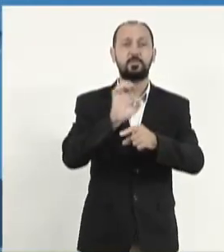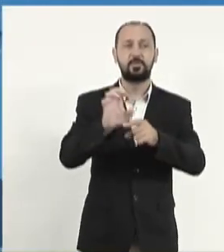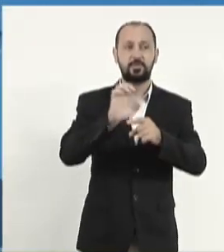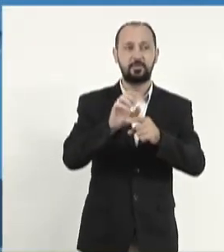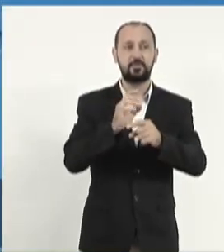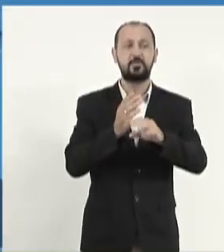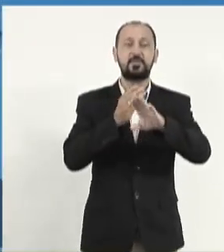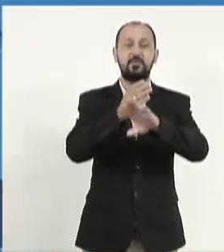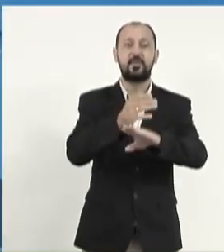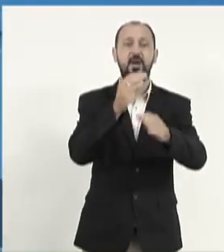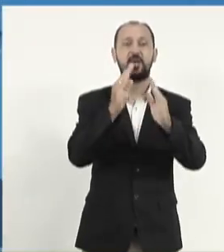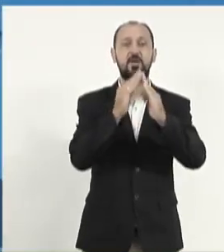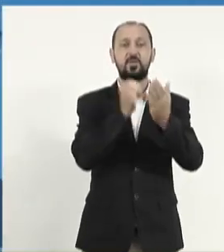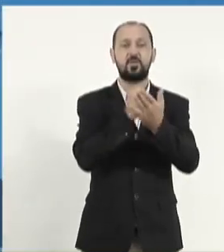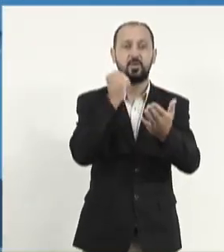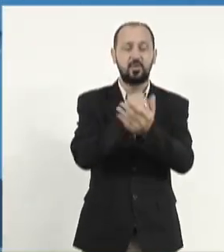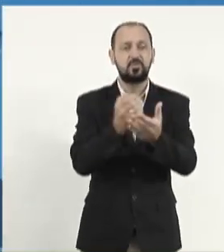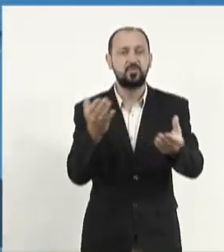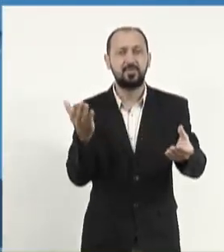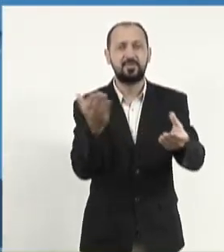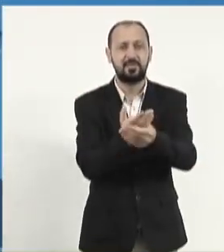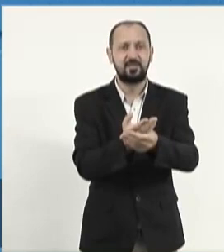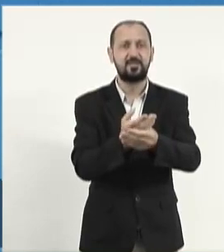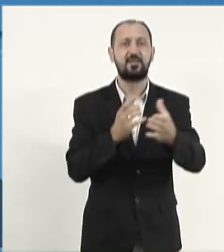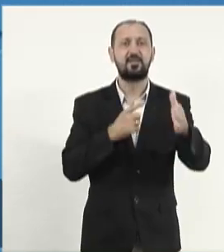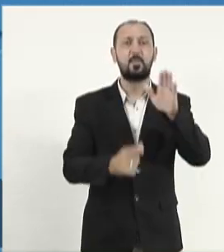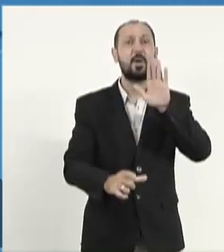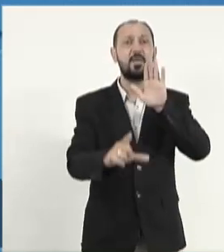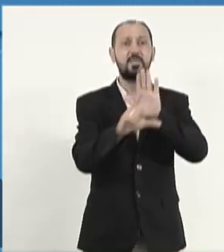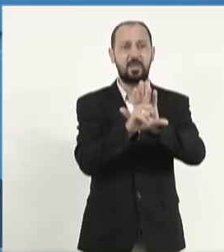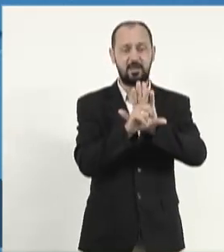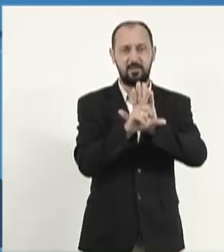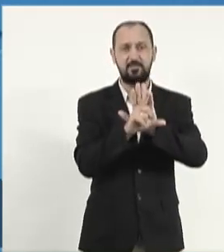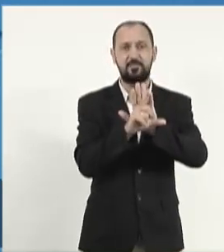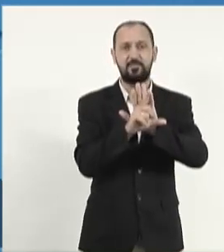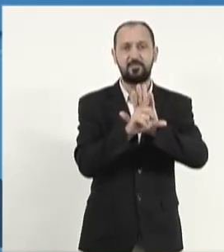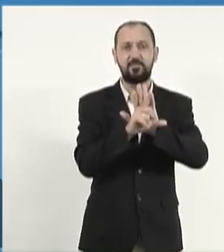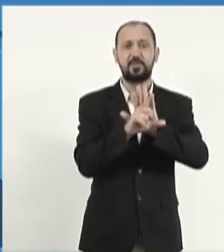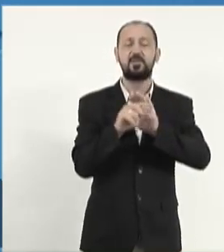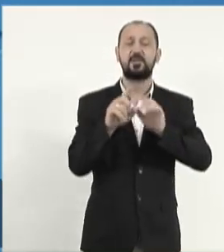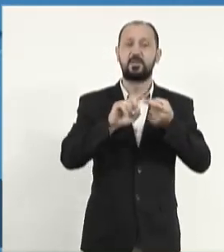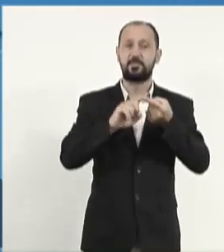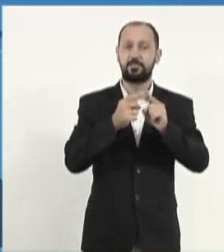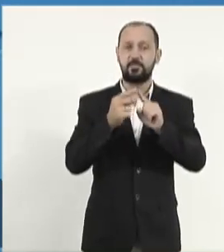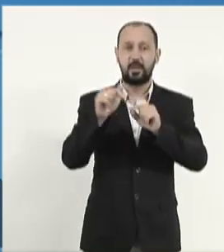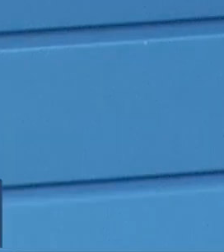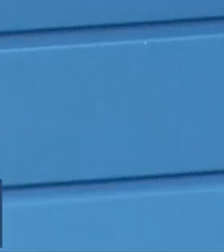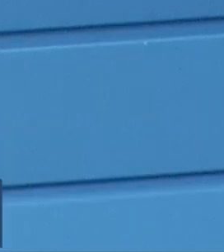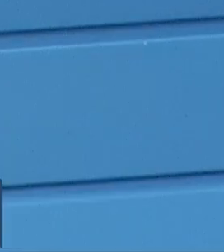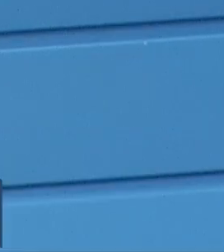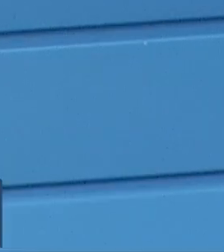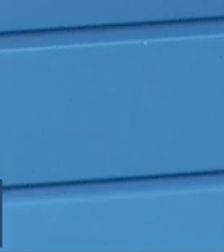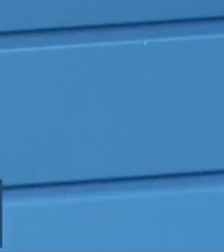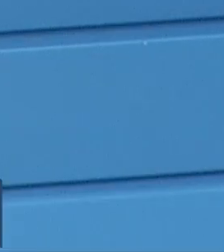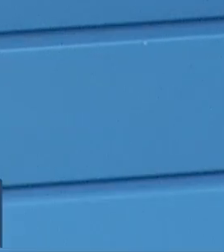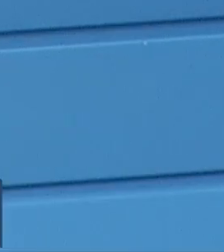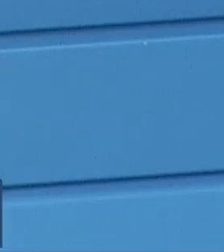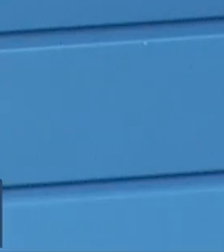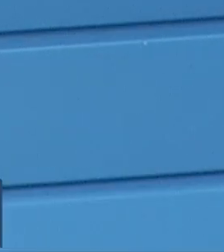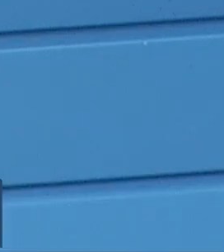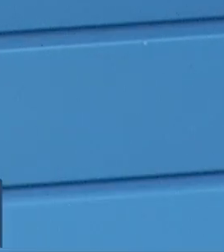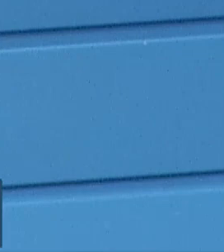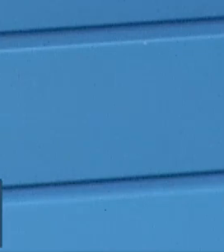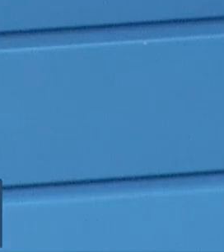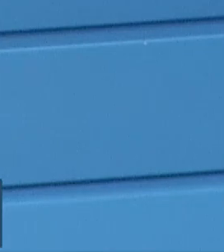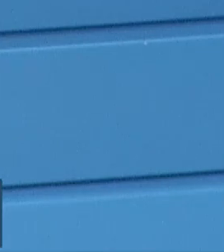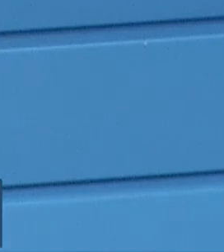você ter que entrar com uma ação e ajuizar. Então, nós temos uma lei que está instrumentalizada nessa casa, que impede a cobrança